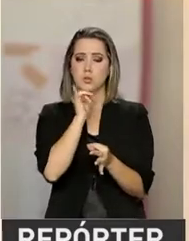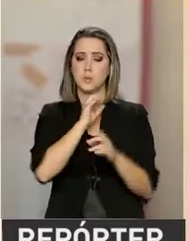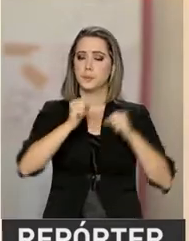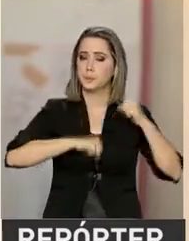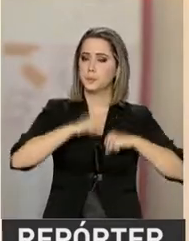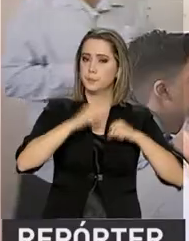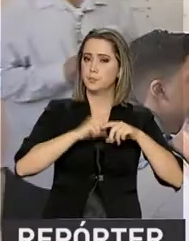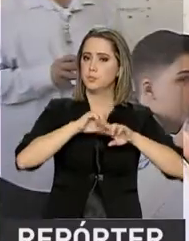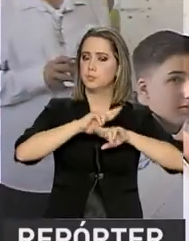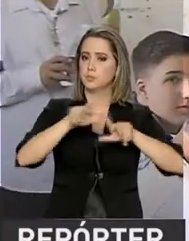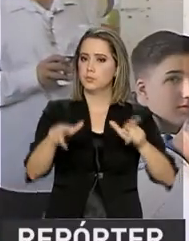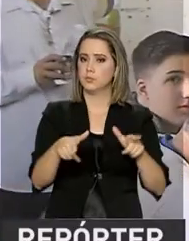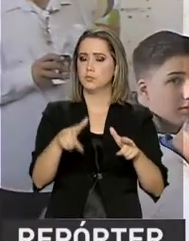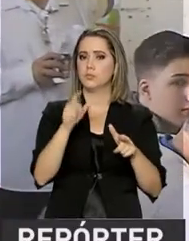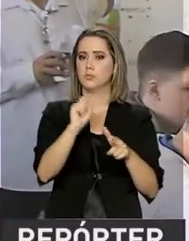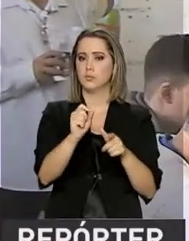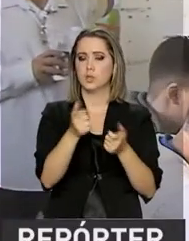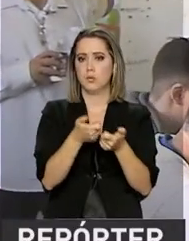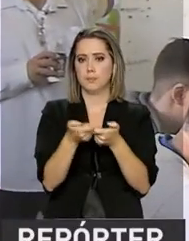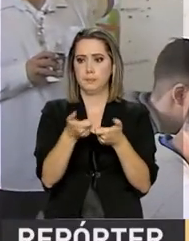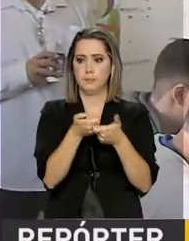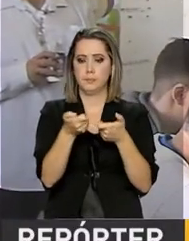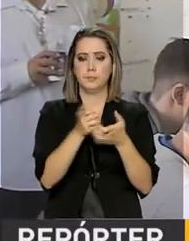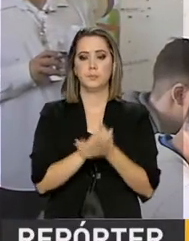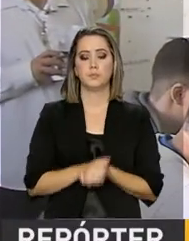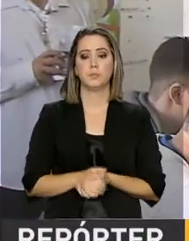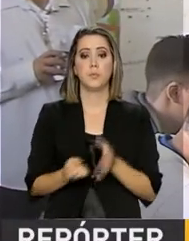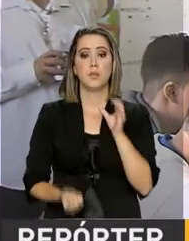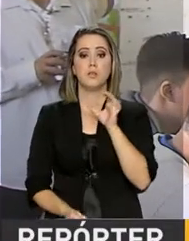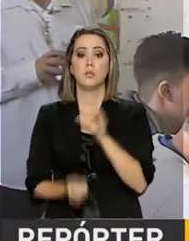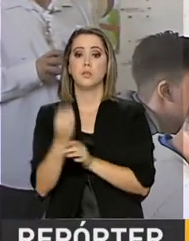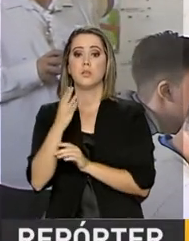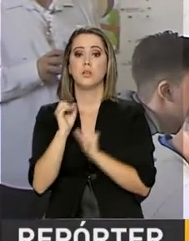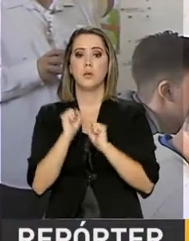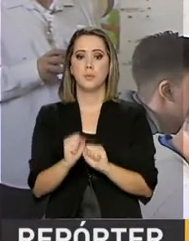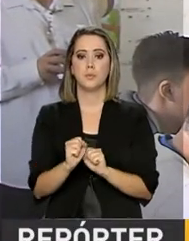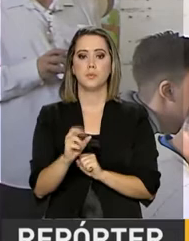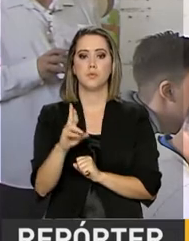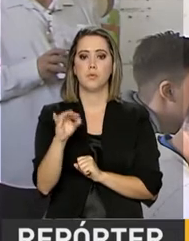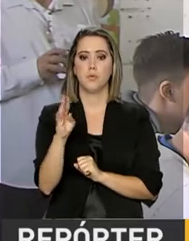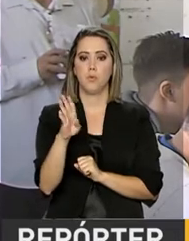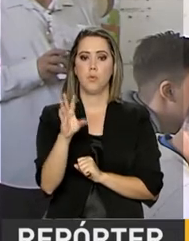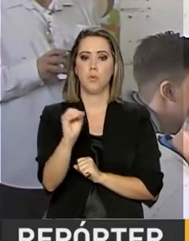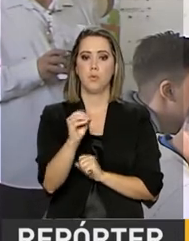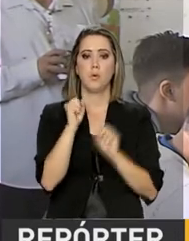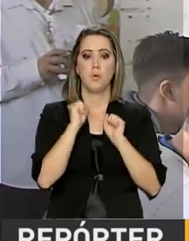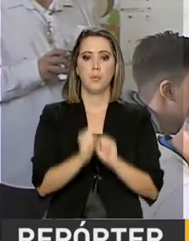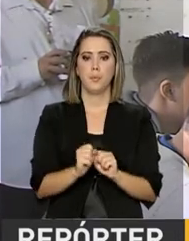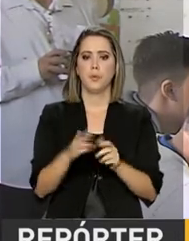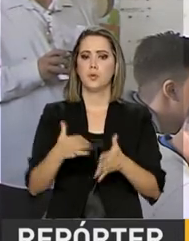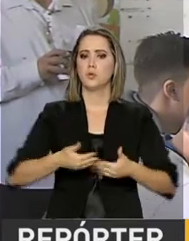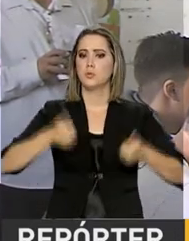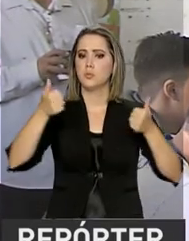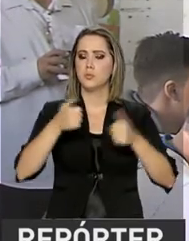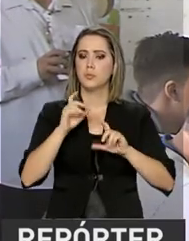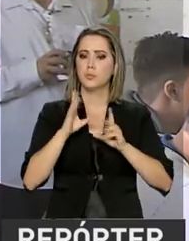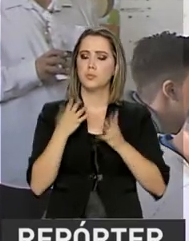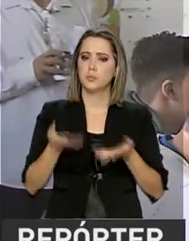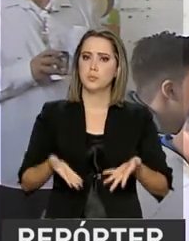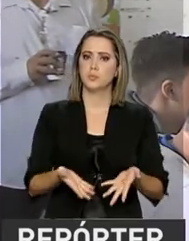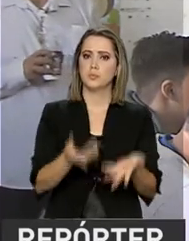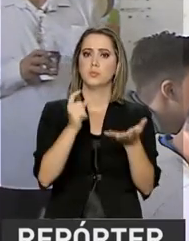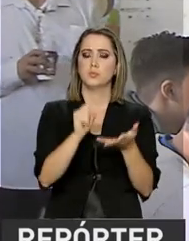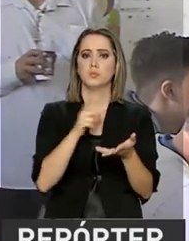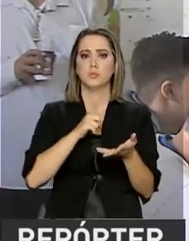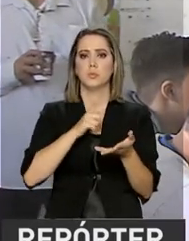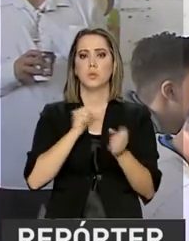inteligência artificial. Criar a cultura da robótica educacional. Ela pode ser uma ferramenta muito estimulante e